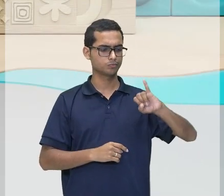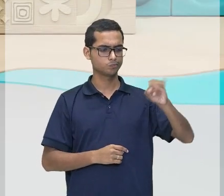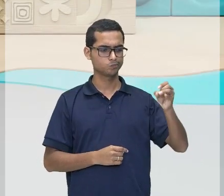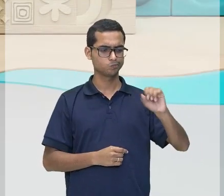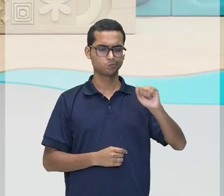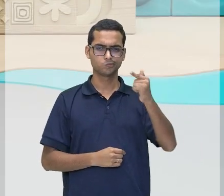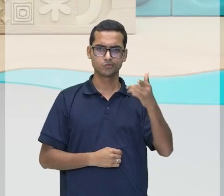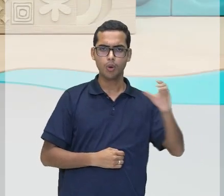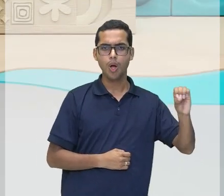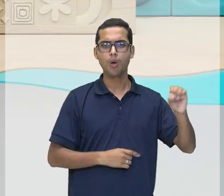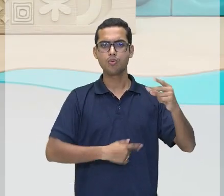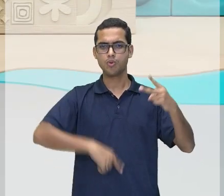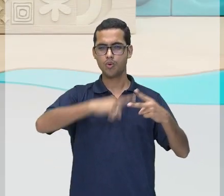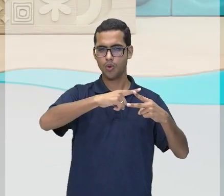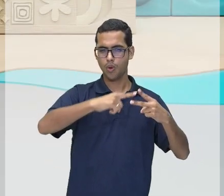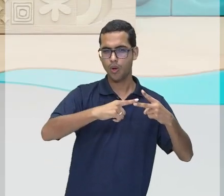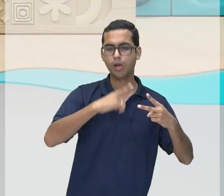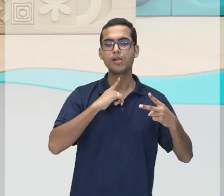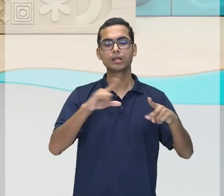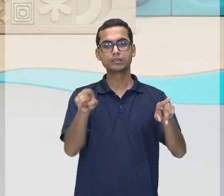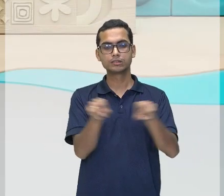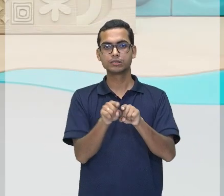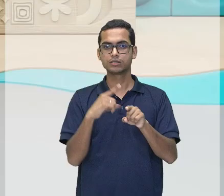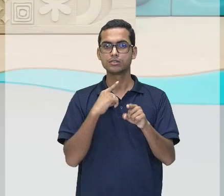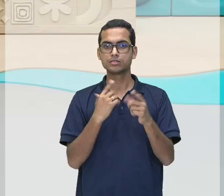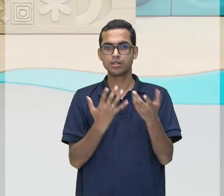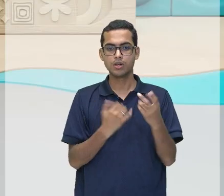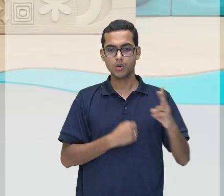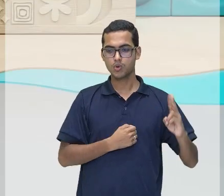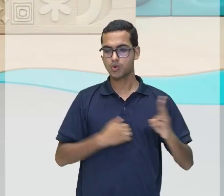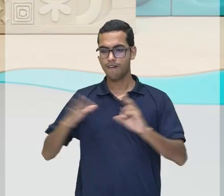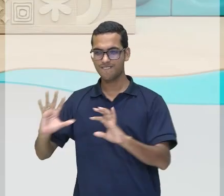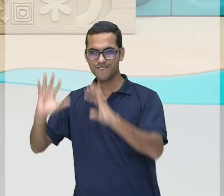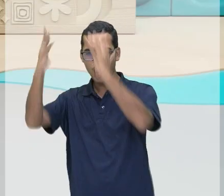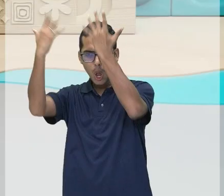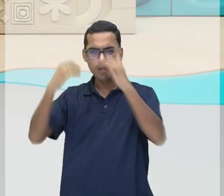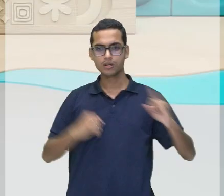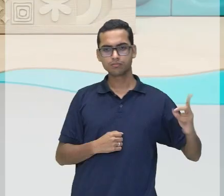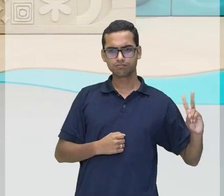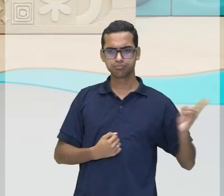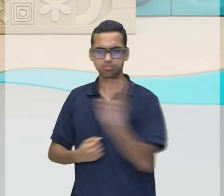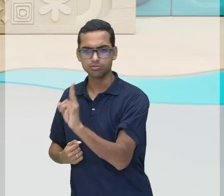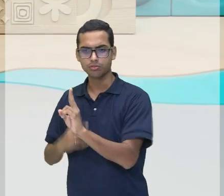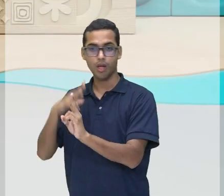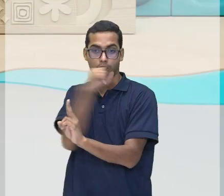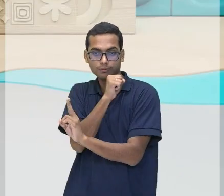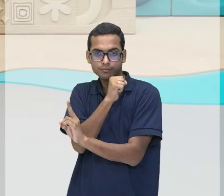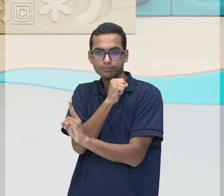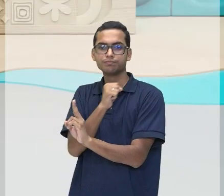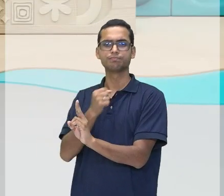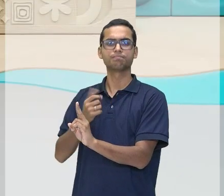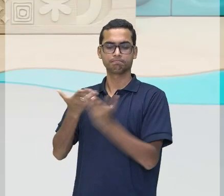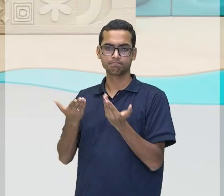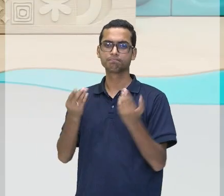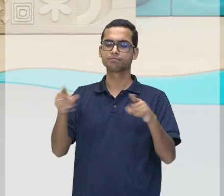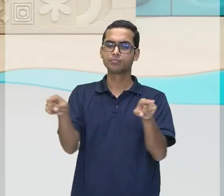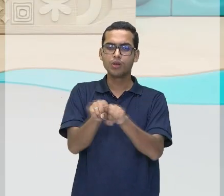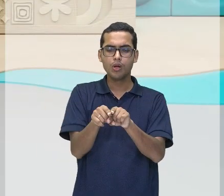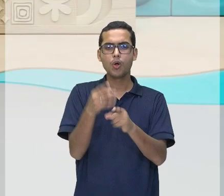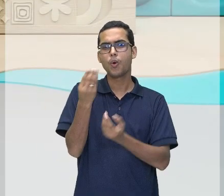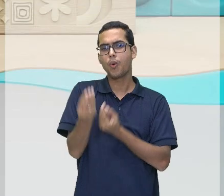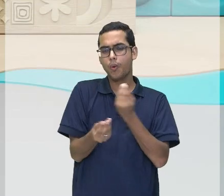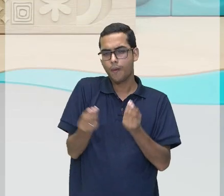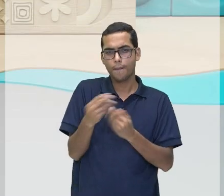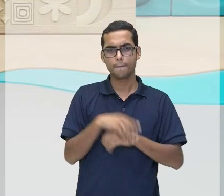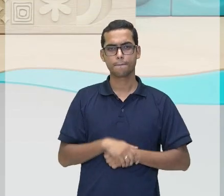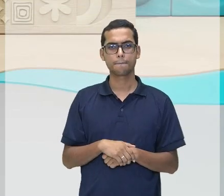rápido ao evento, né? Quem querem chegar rápido ao evento? Alice e João. Logo, né, Alice e